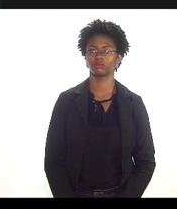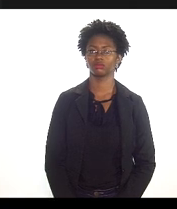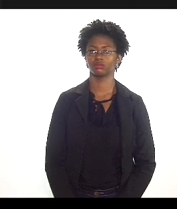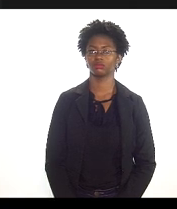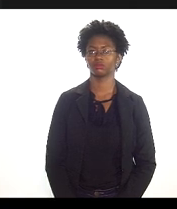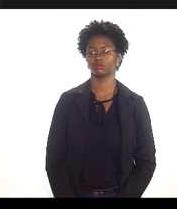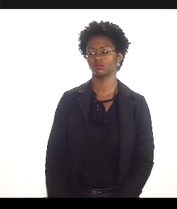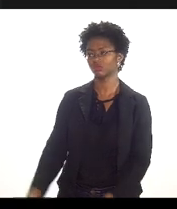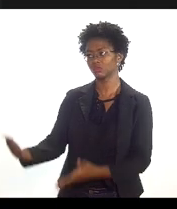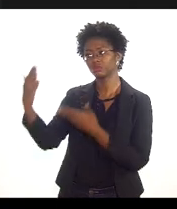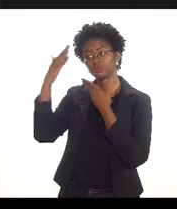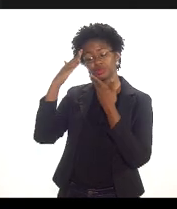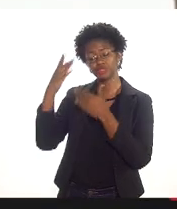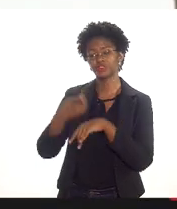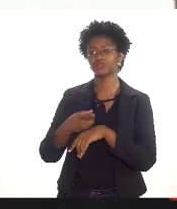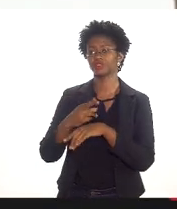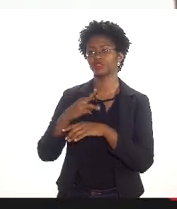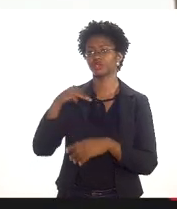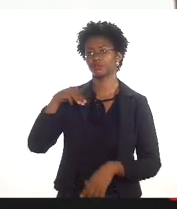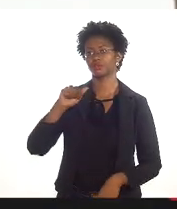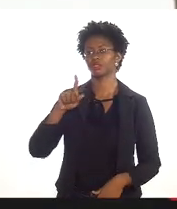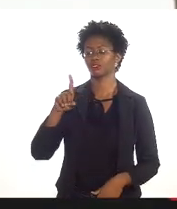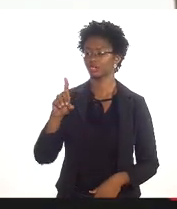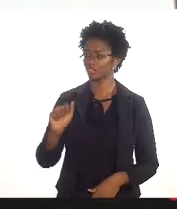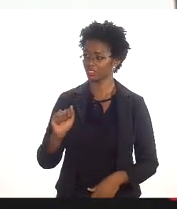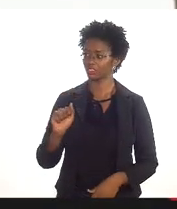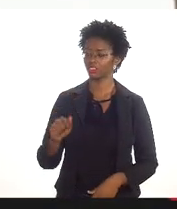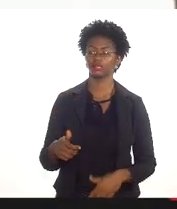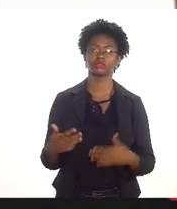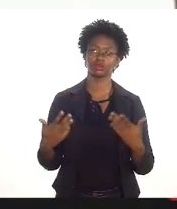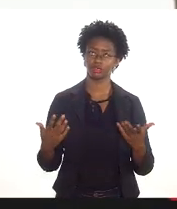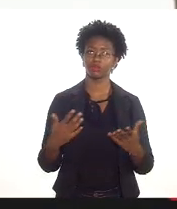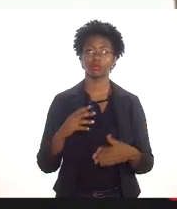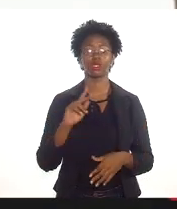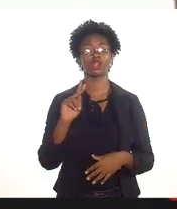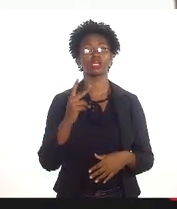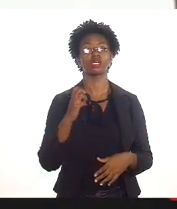Obrigado, doutora Magda. Paulo Henrique, quanto